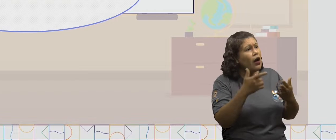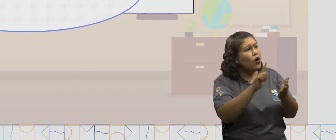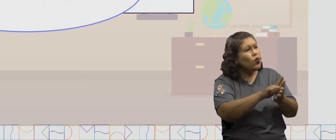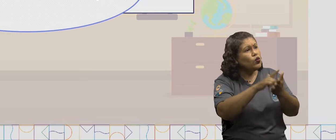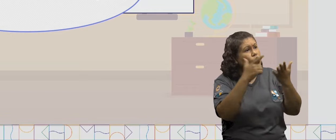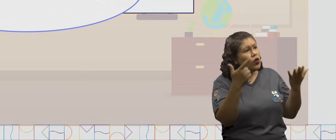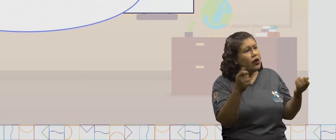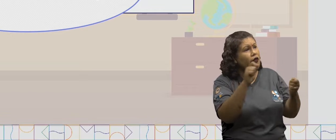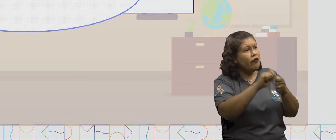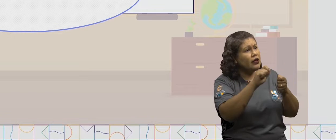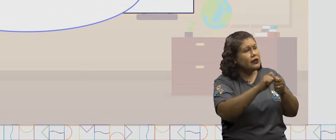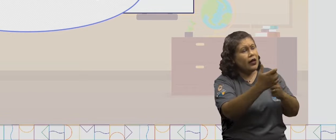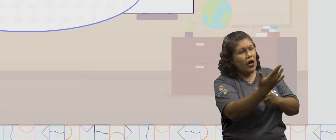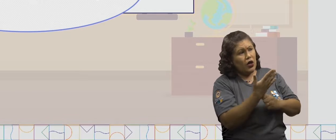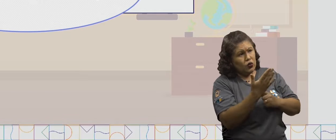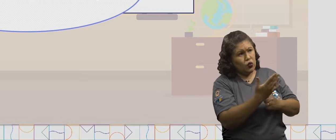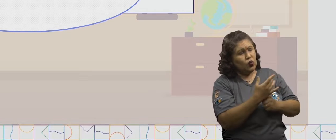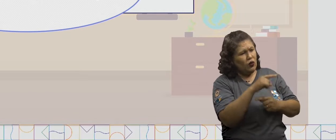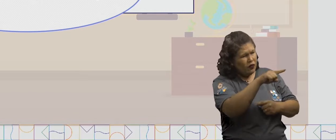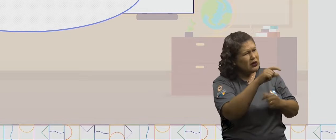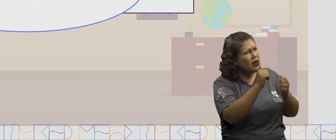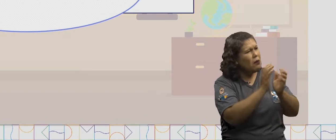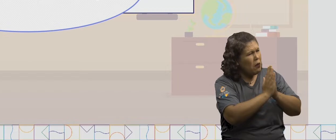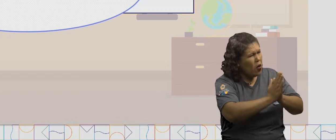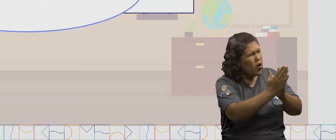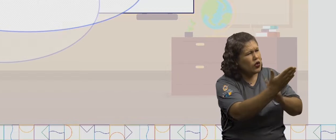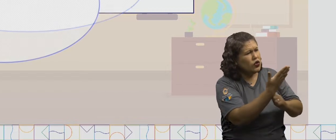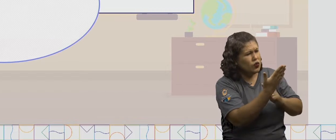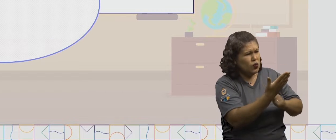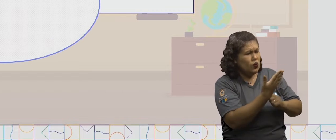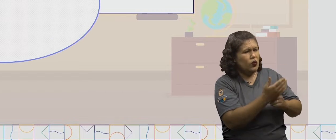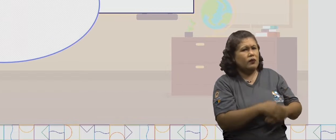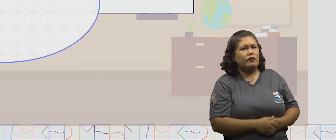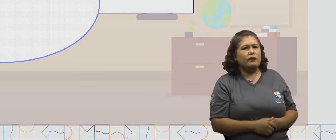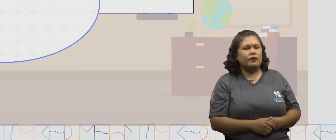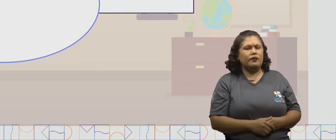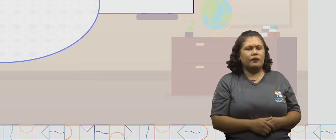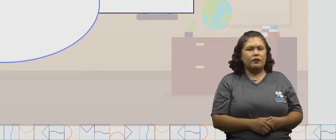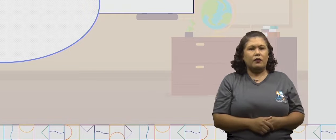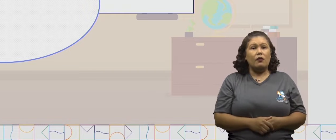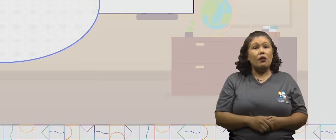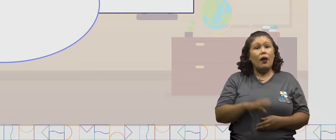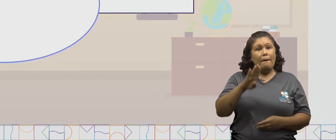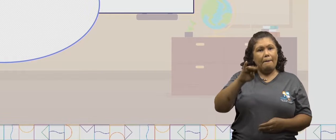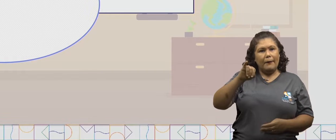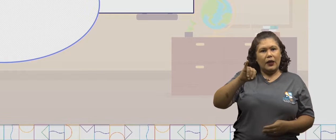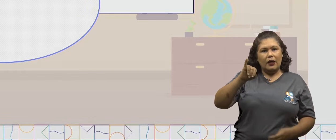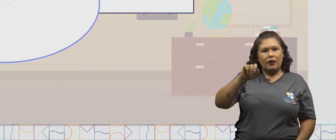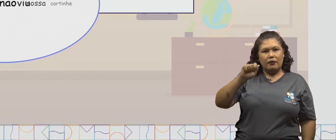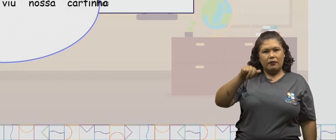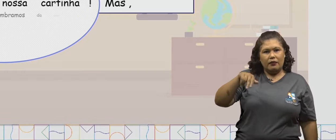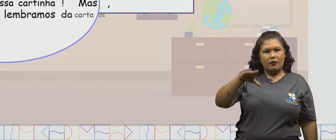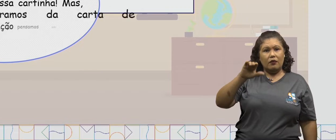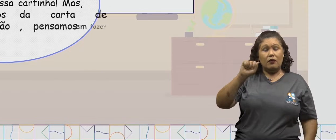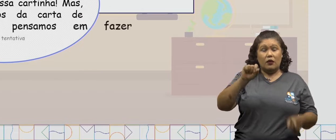com a ajuda do jornal. Você nos ajudará, professora? A Bianca disse assim: